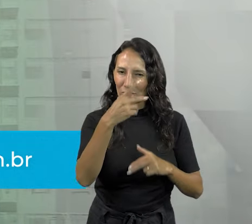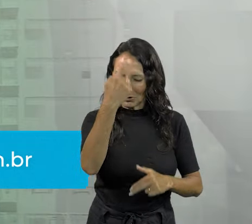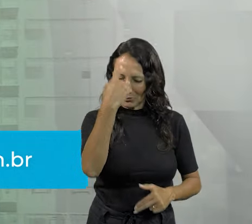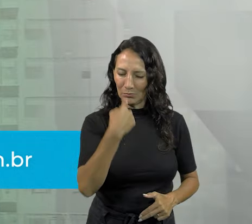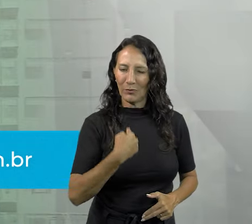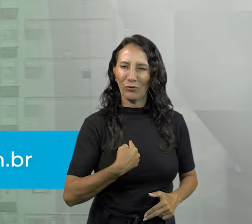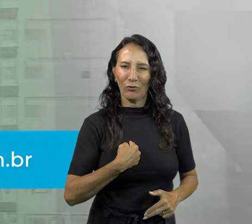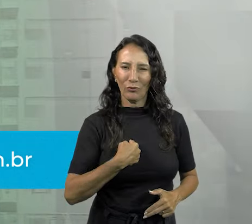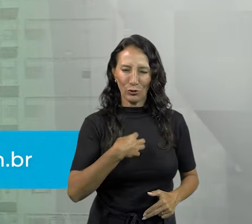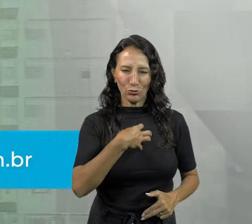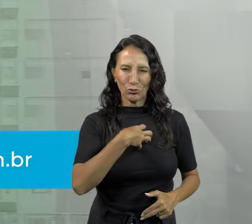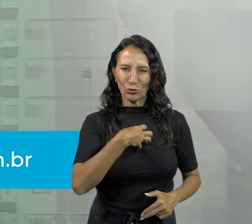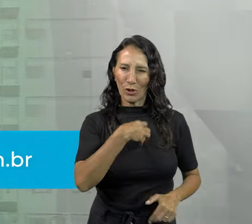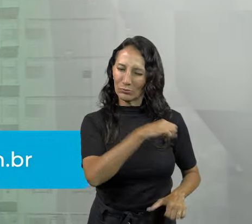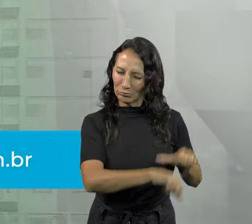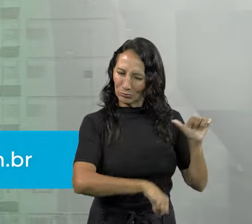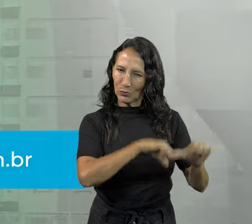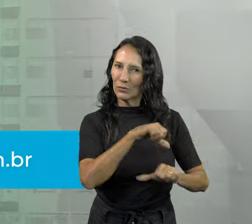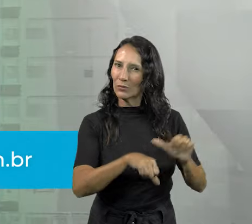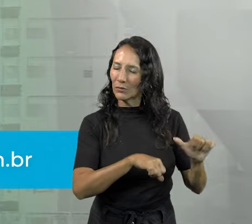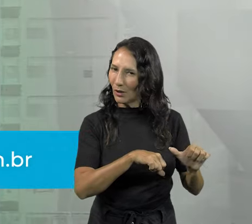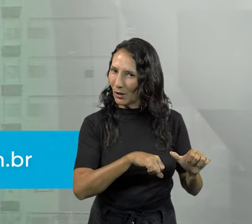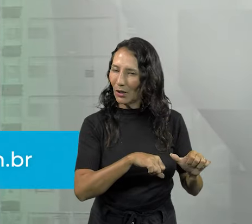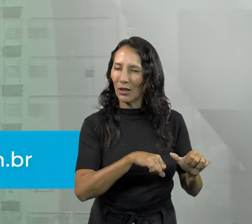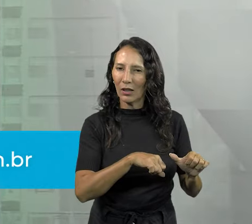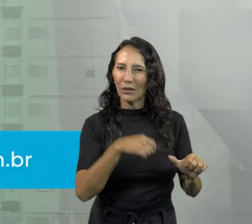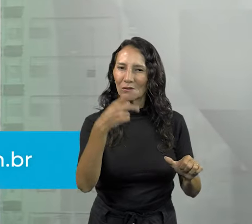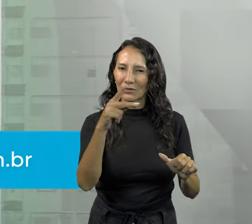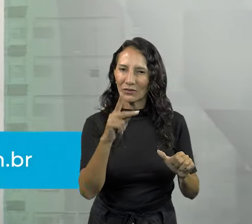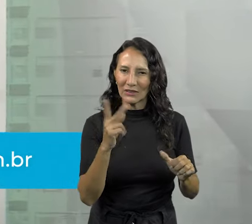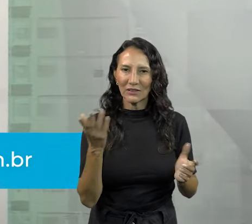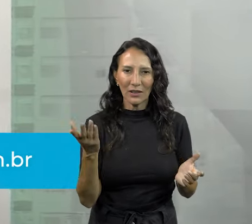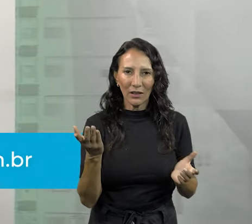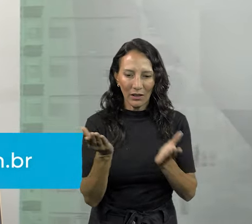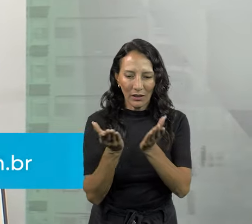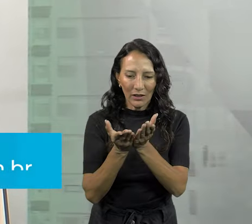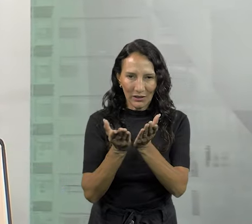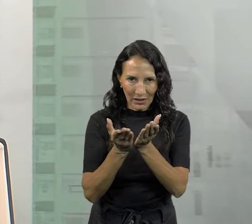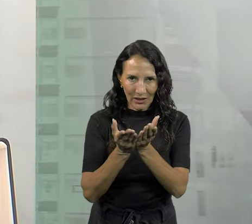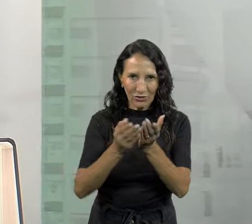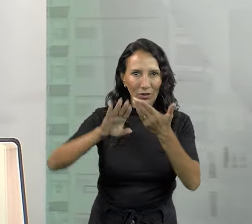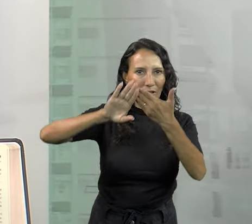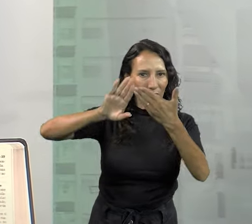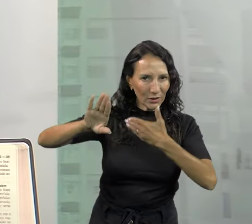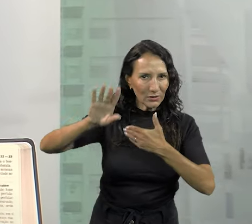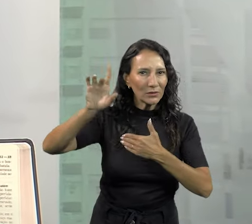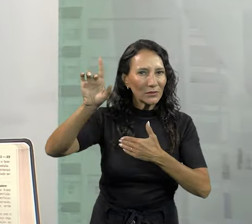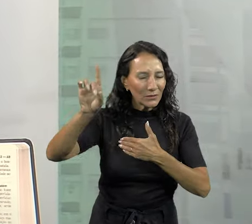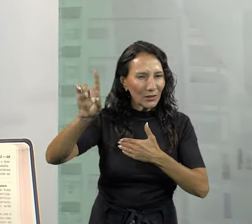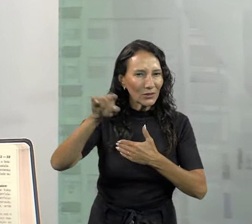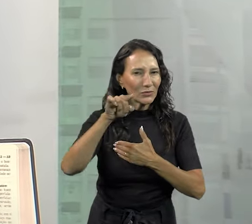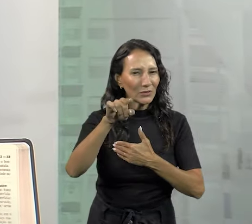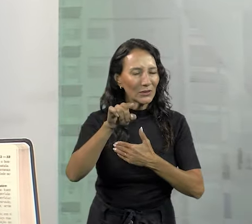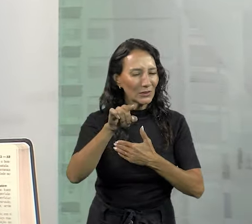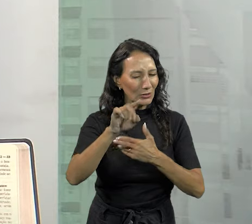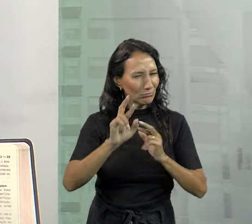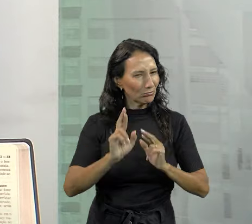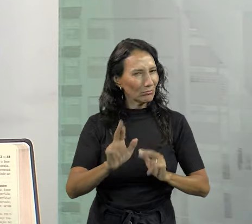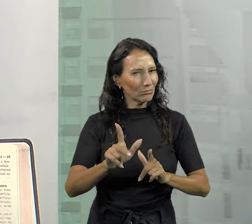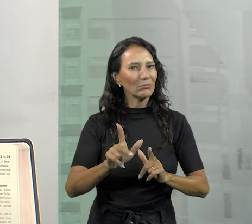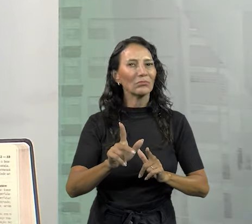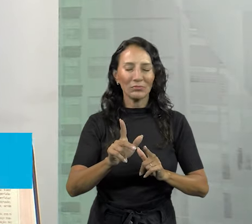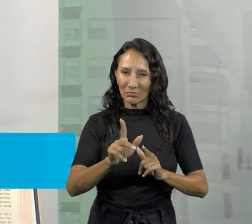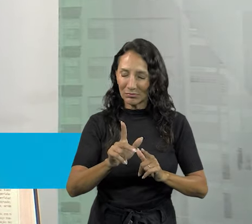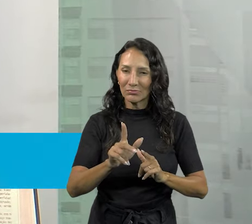transformar. A sua postura como cristão, se você está afastado de Deus, ela vai ficar diferente,